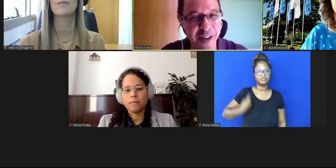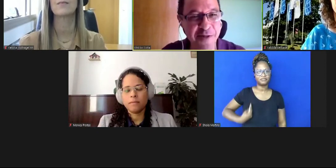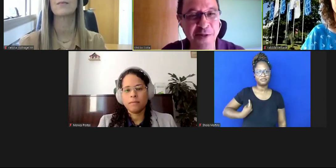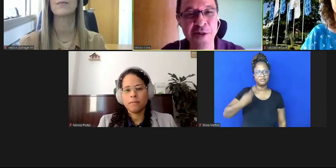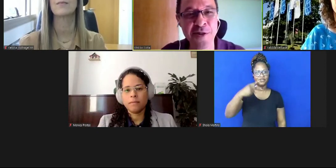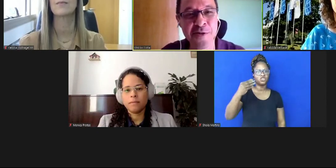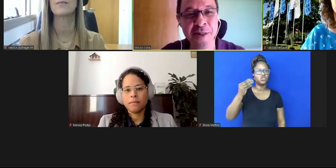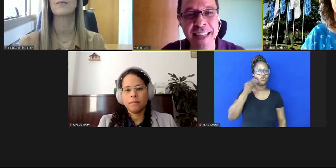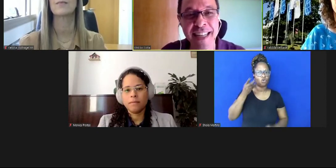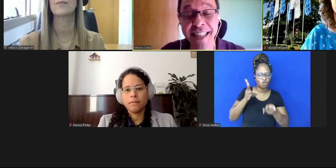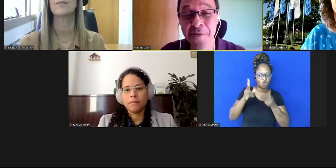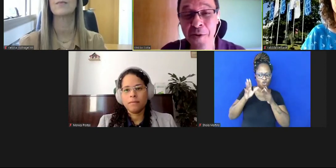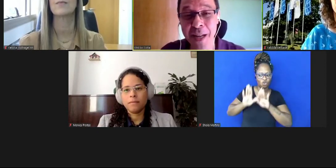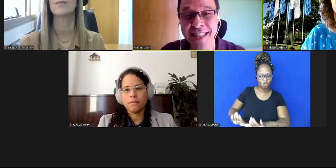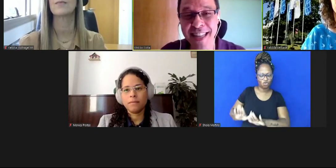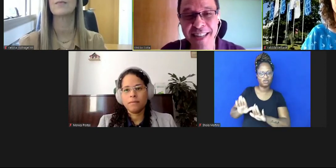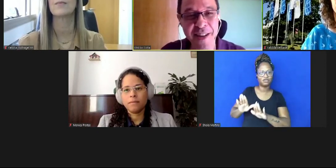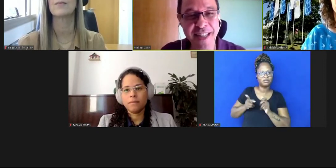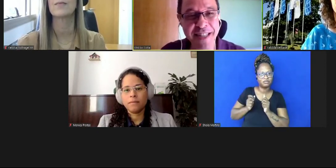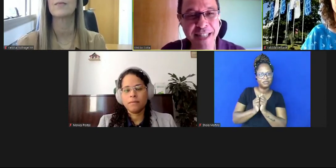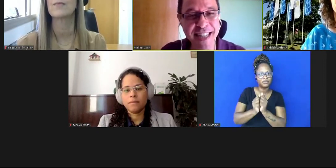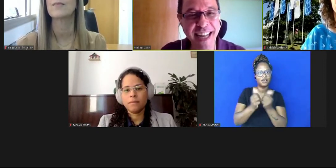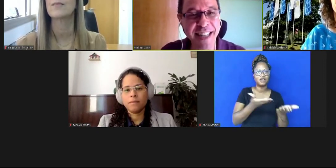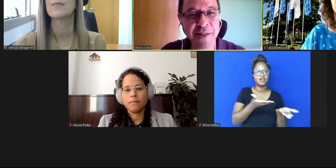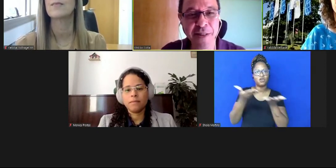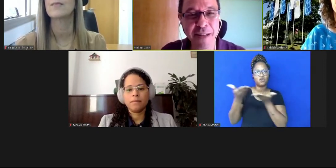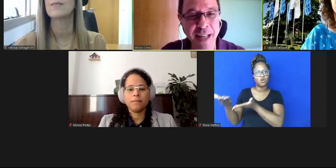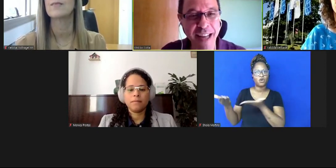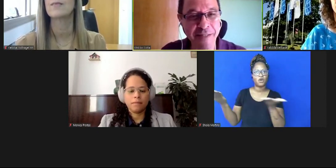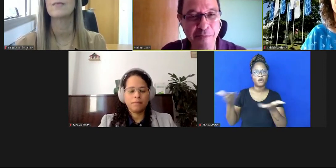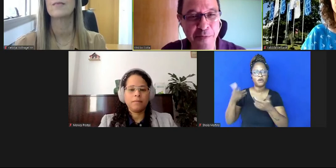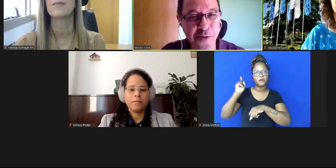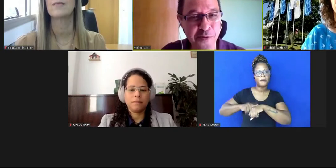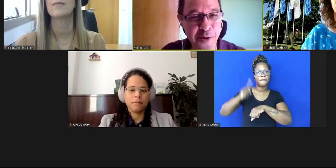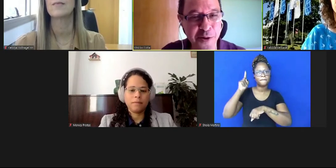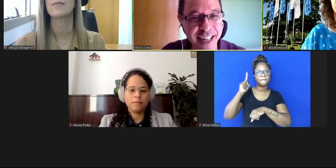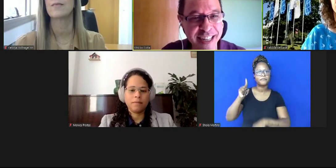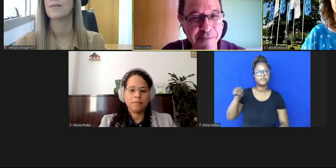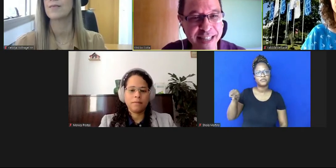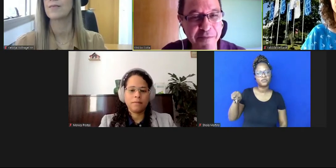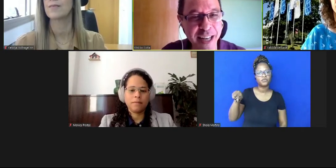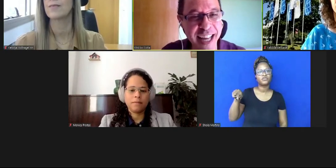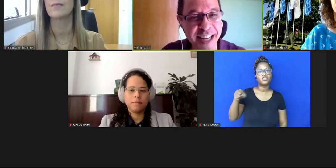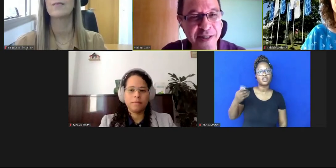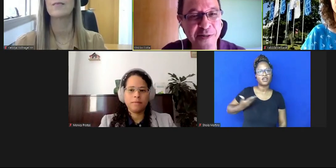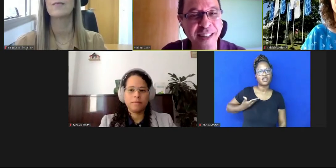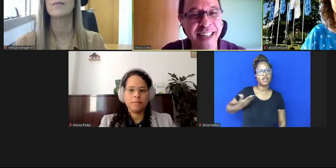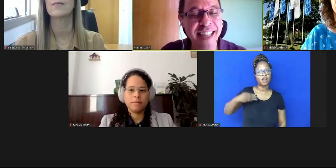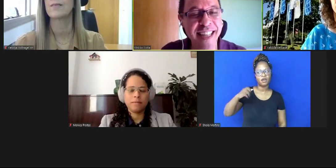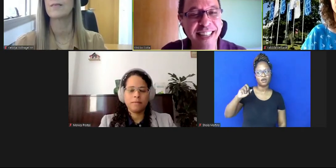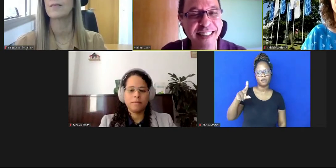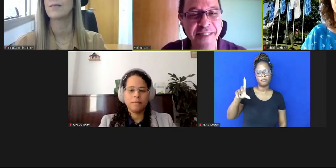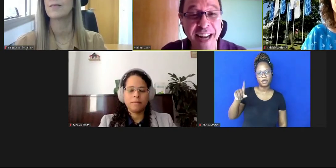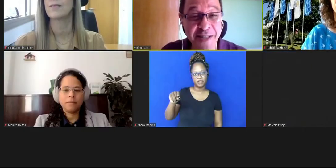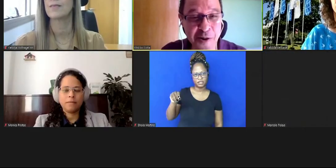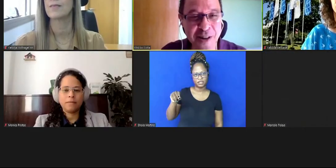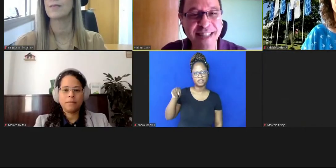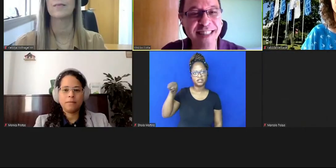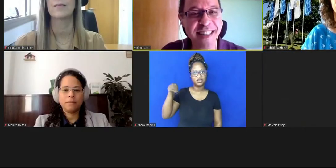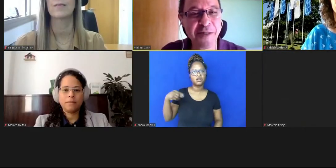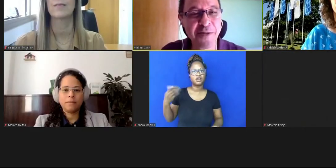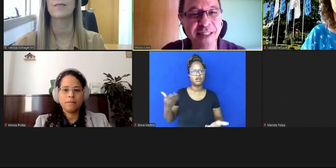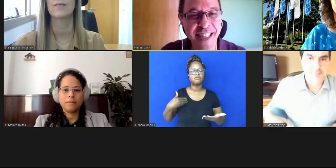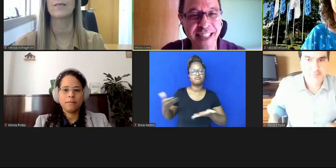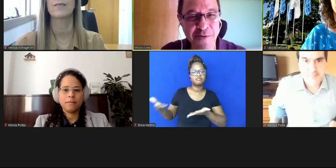para continuar conosco, e eu vou passar agora de imediato a palavra para o meu colega Marcelo Pelágio, que fará as